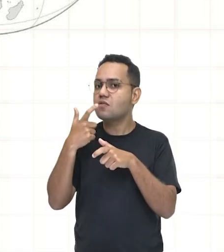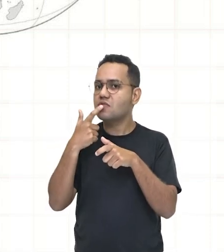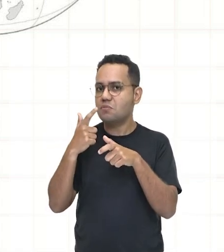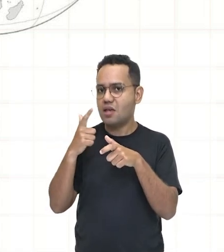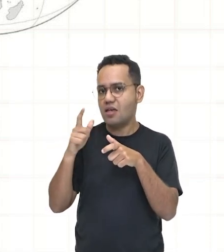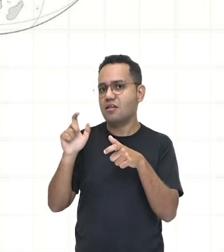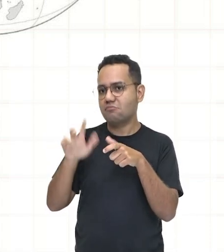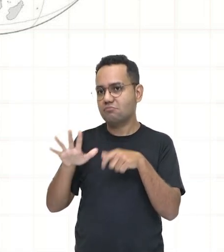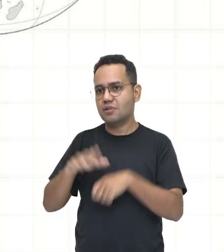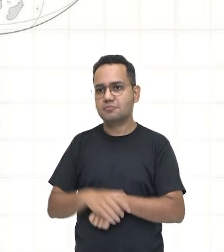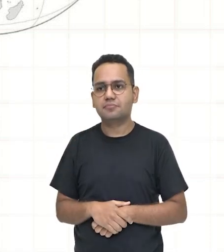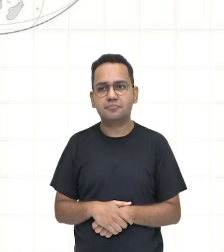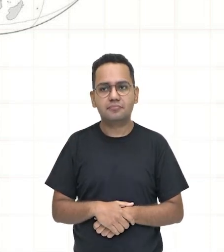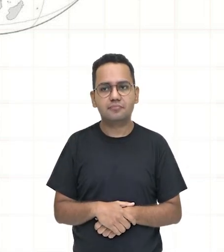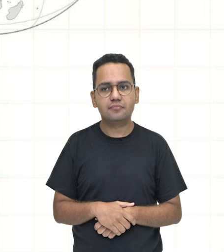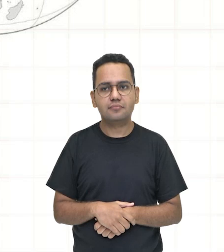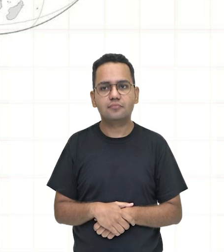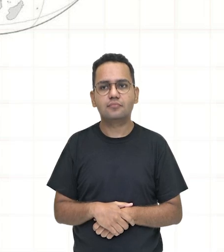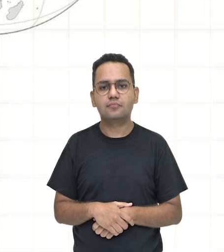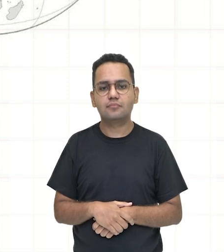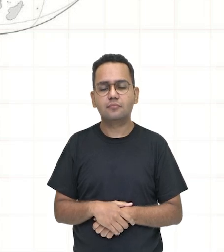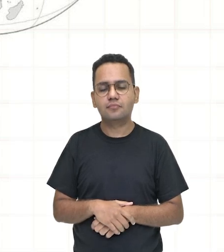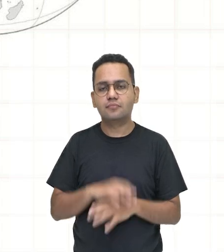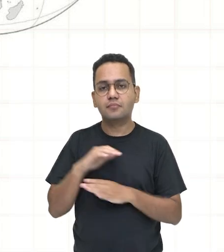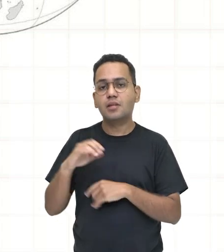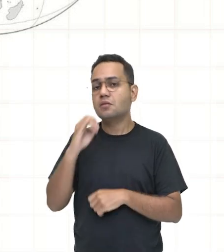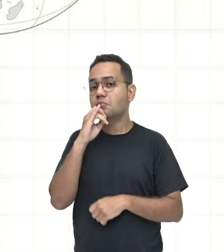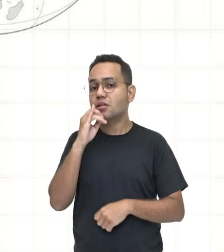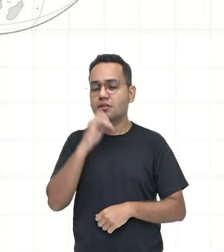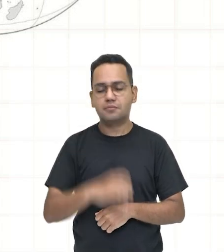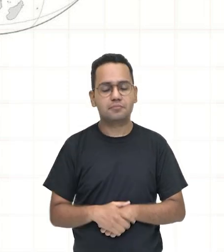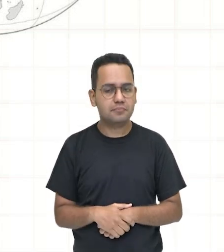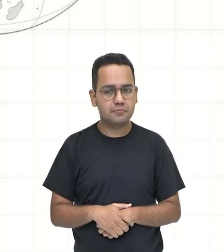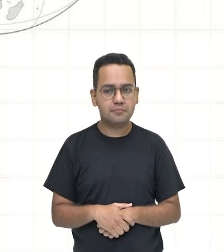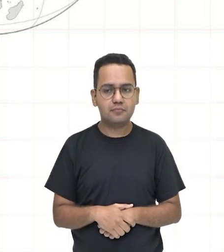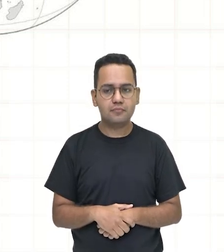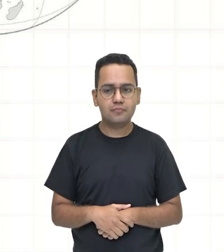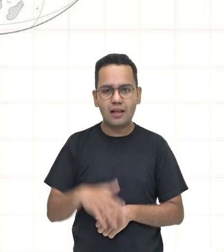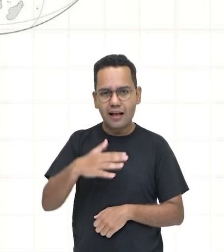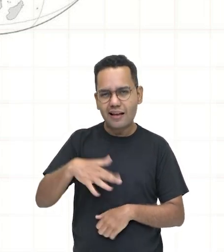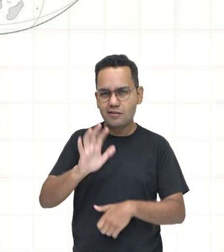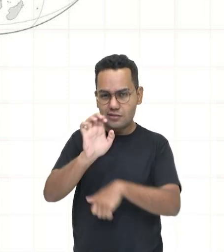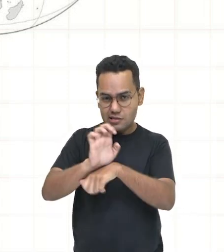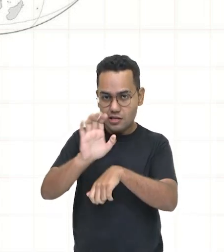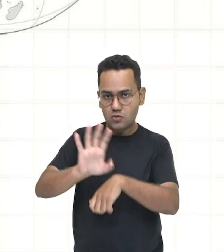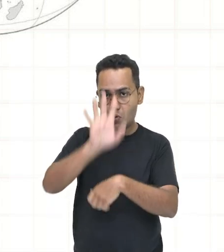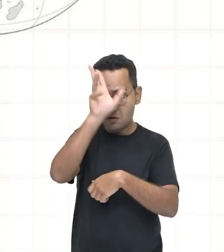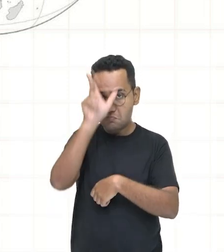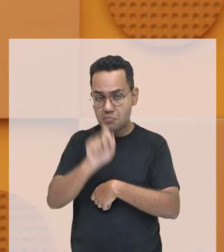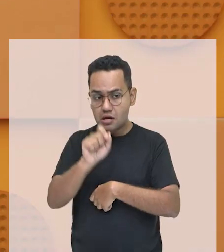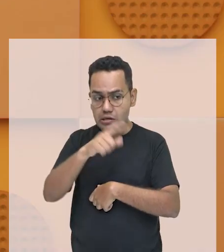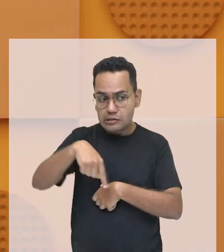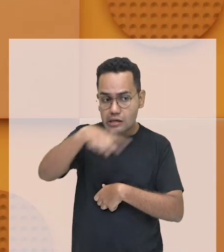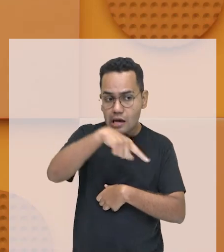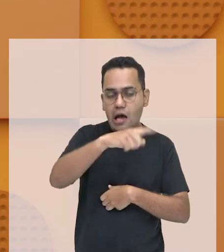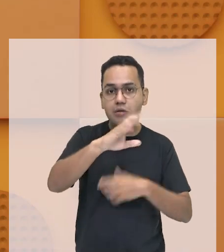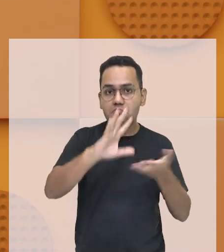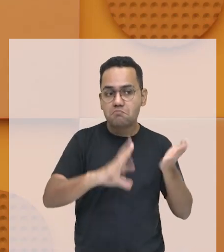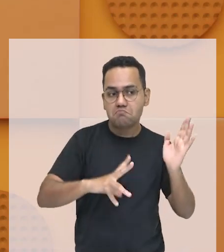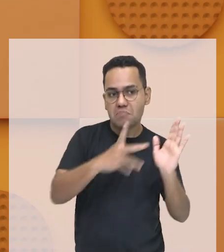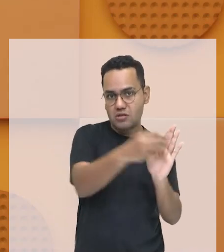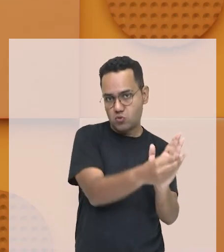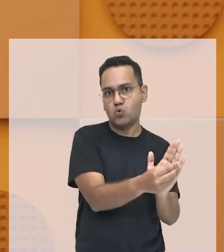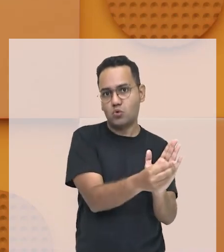por exemplo, num estado, estamos incrustados aqui na selva amazônica, né? Estamos muito bem delimitados e a